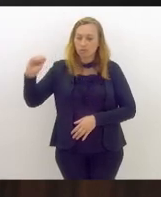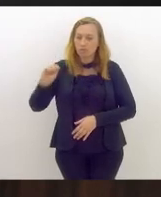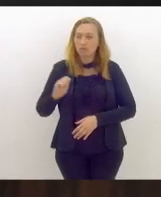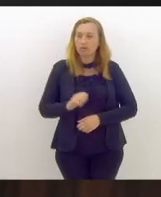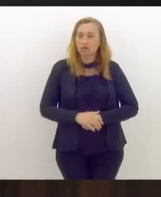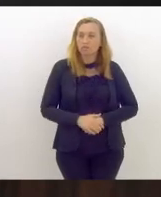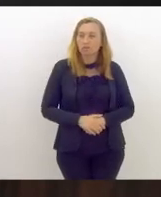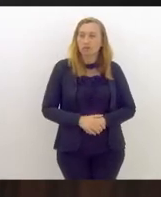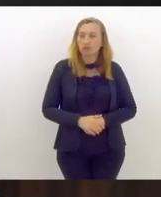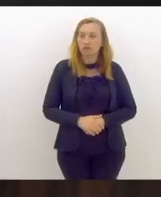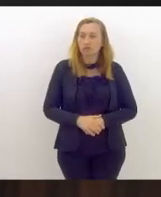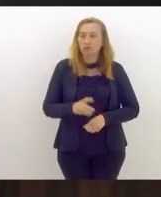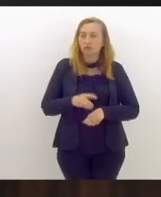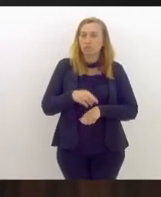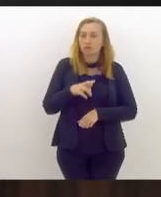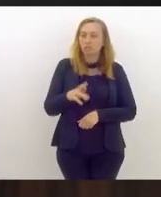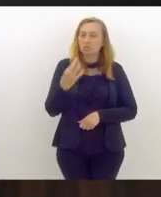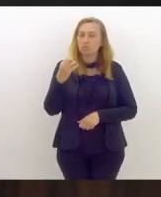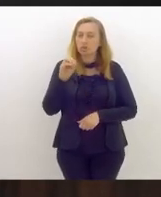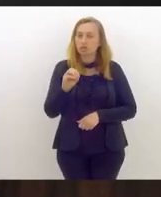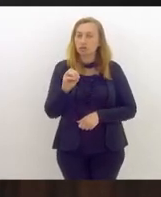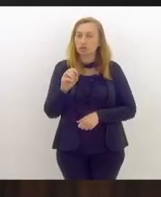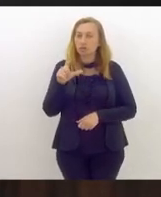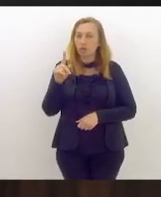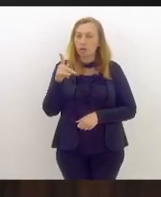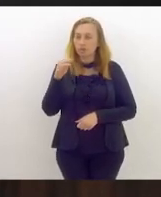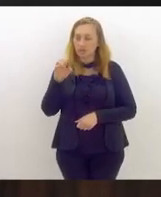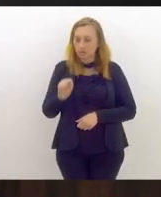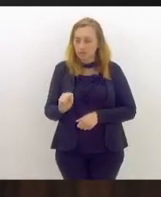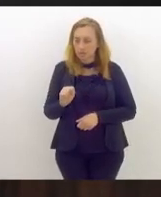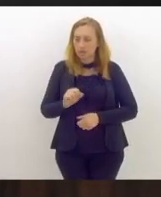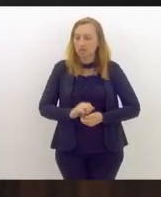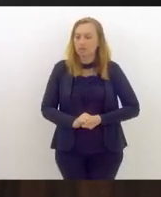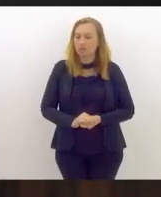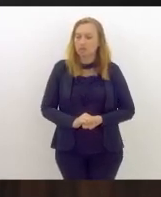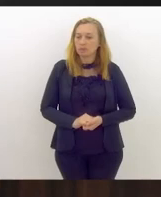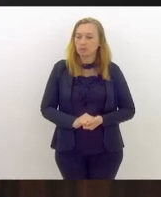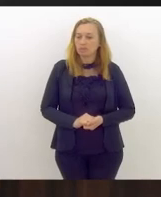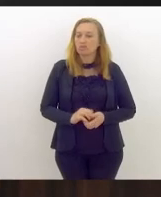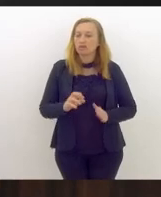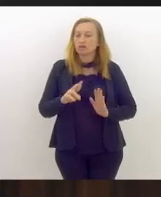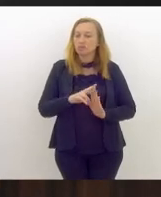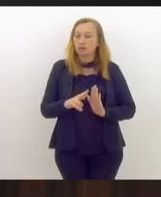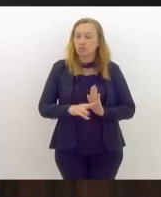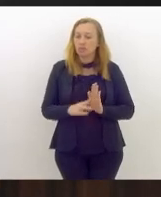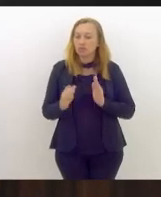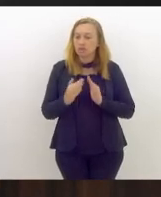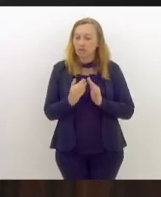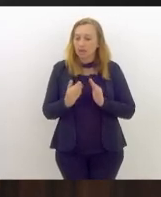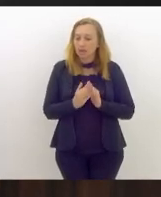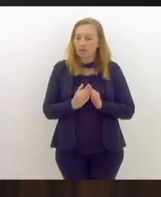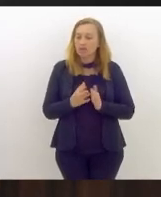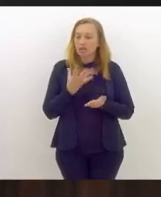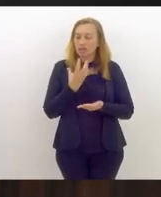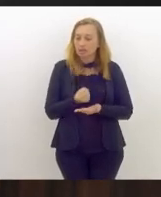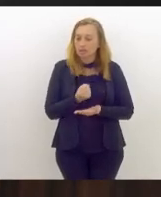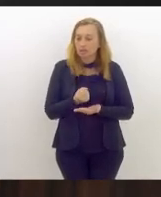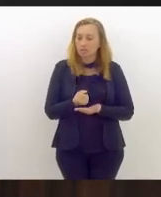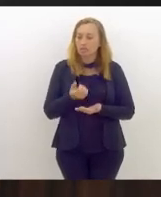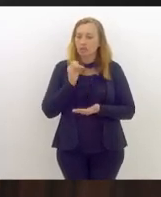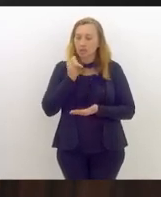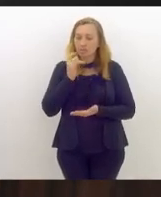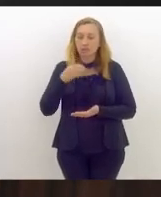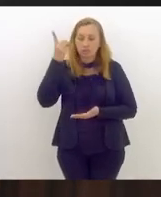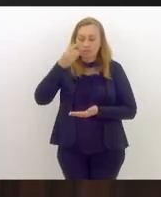ao doutor Rodrigo Lopes Loureiro. Parecida da Comissão de Normas Internas e Proporções Externas, favorável, relator